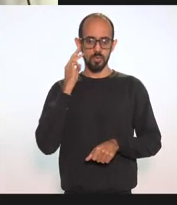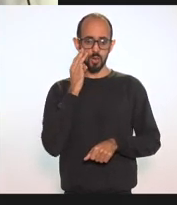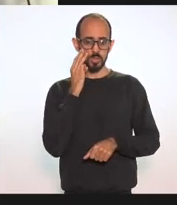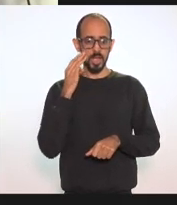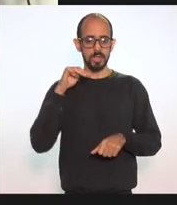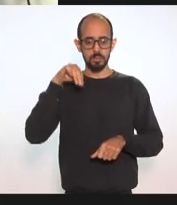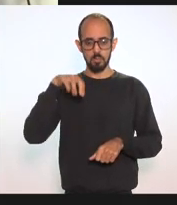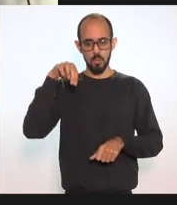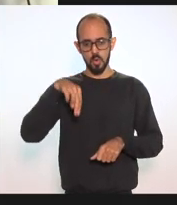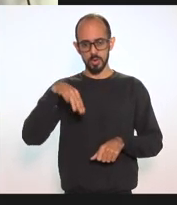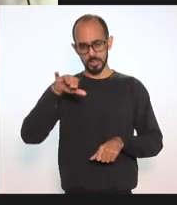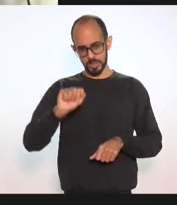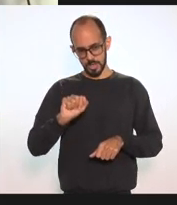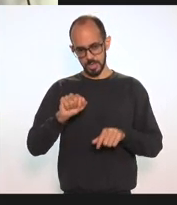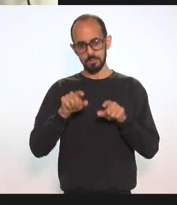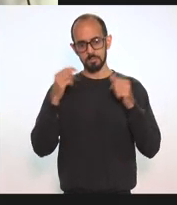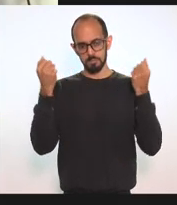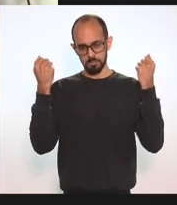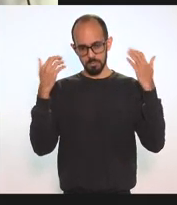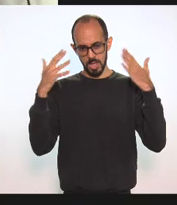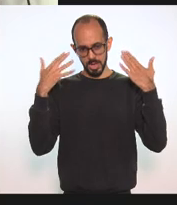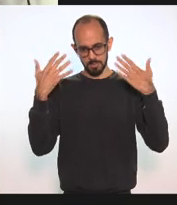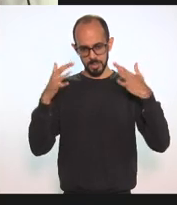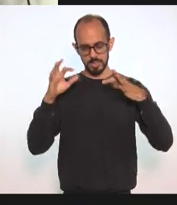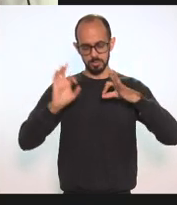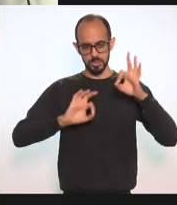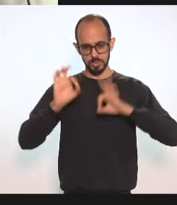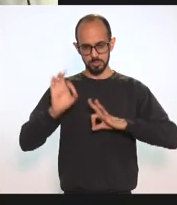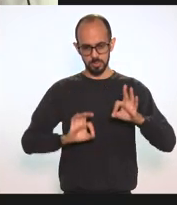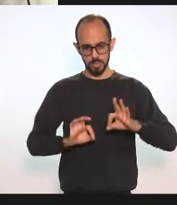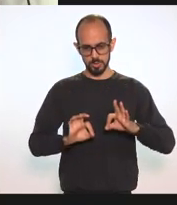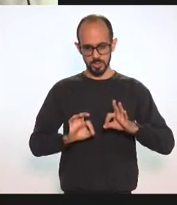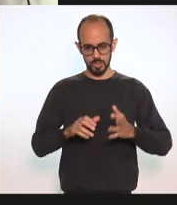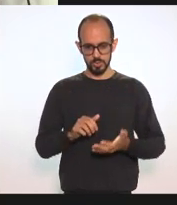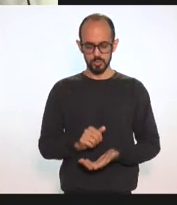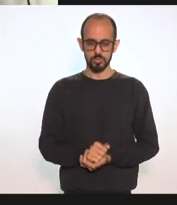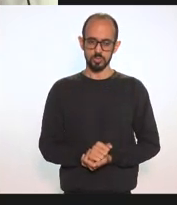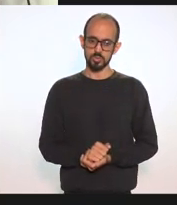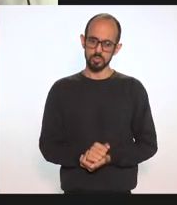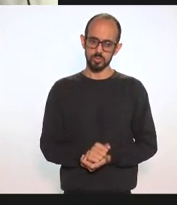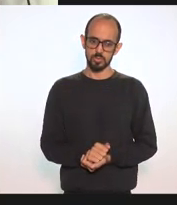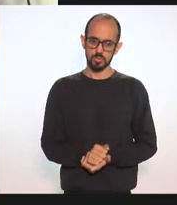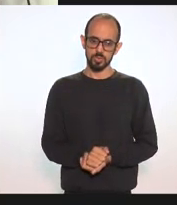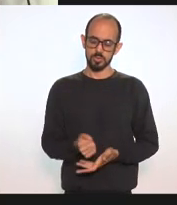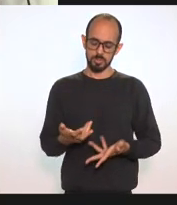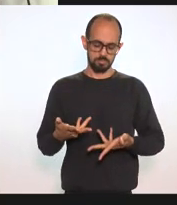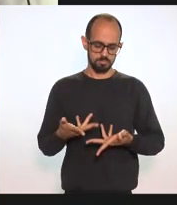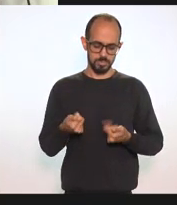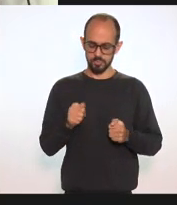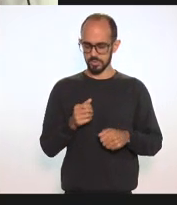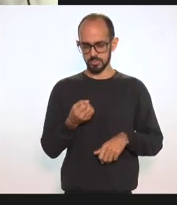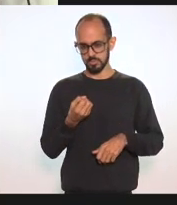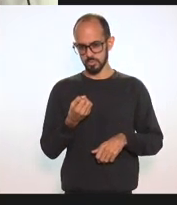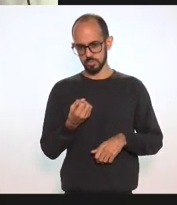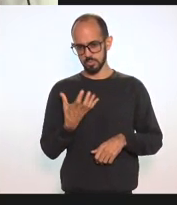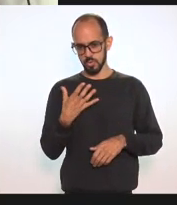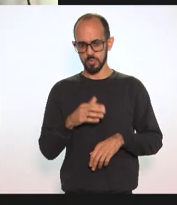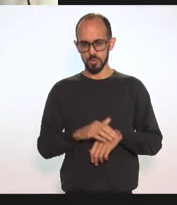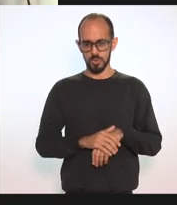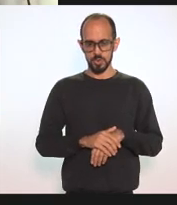Mônica, parabenizar por esse projeto que emociona, eu estou falando um pouco emocionada, porque resgata um pouco a